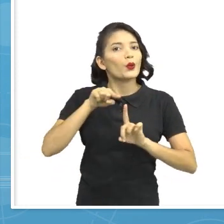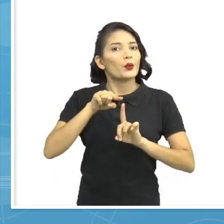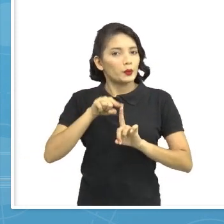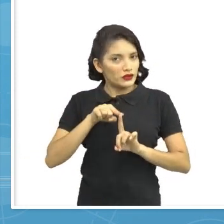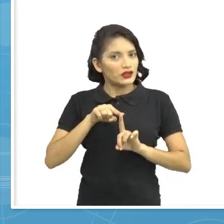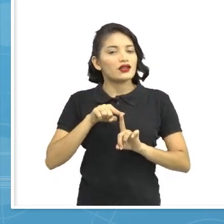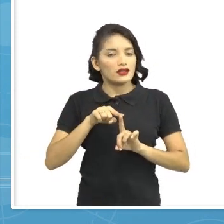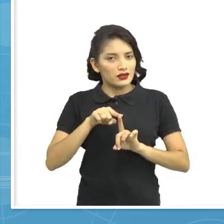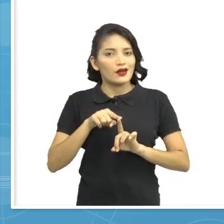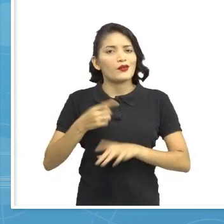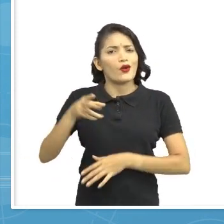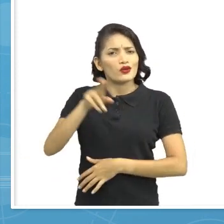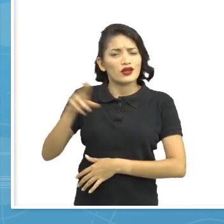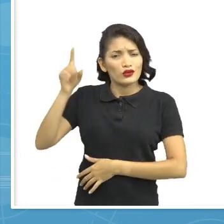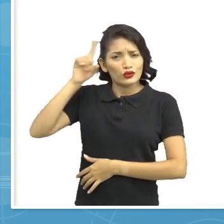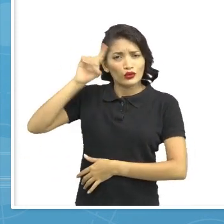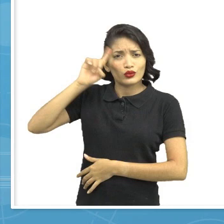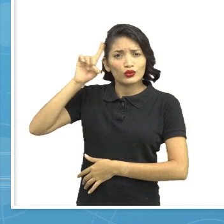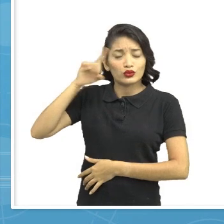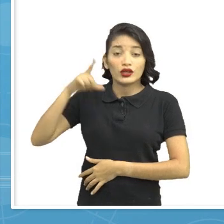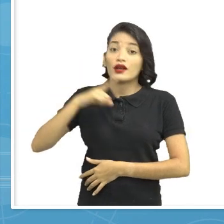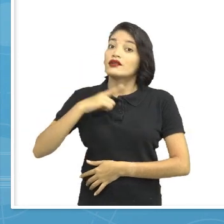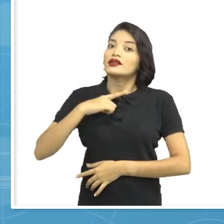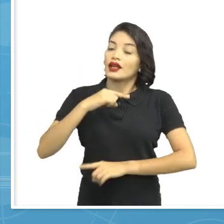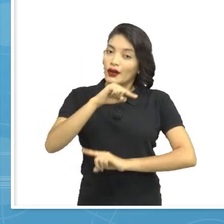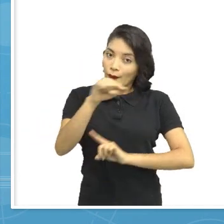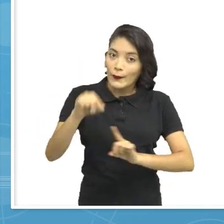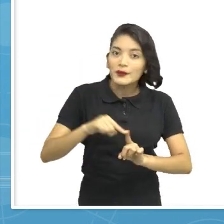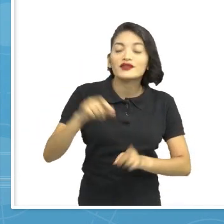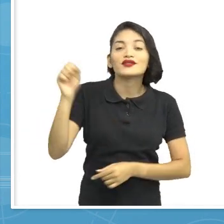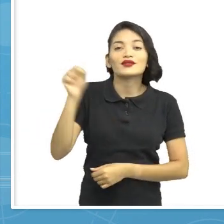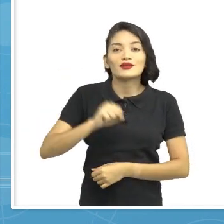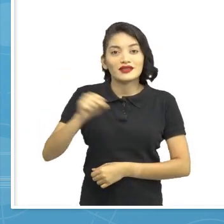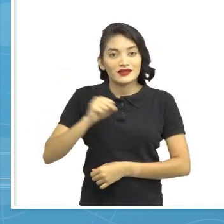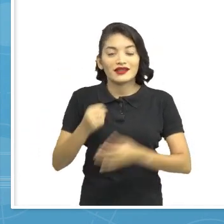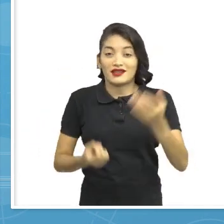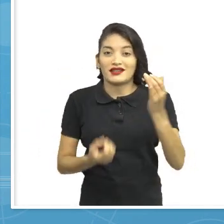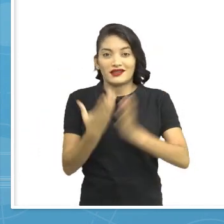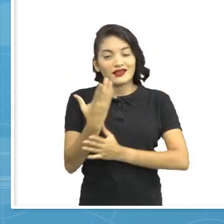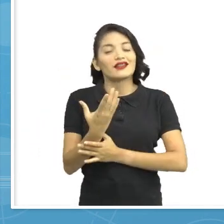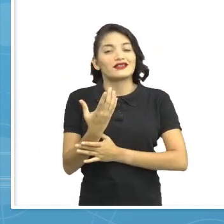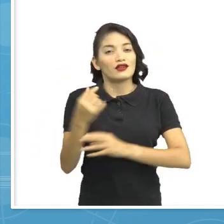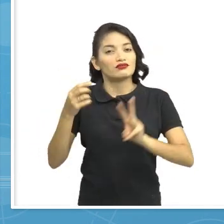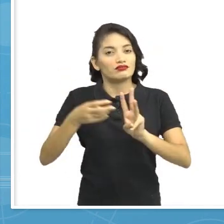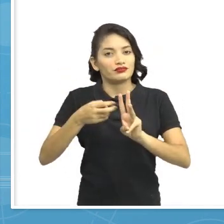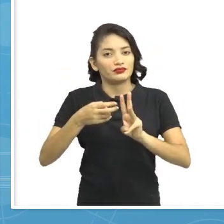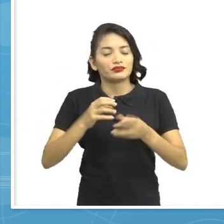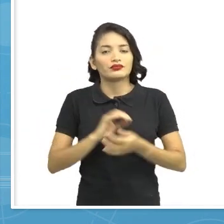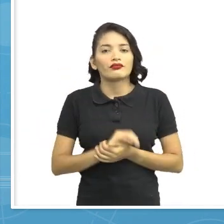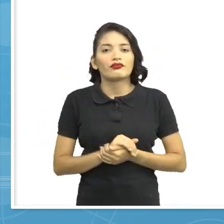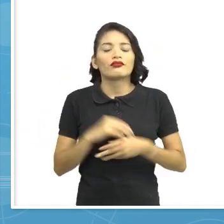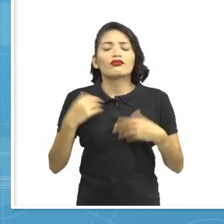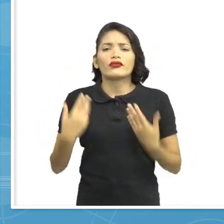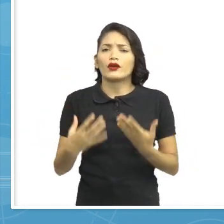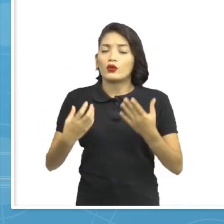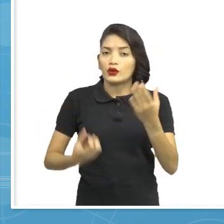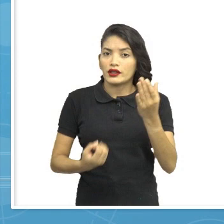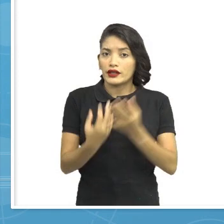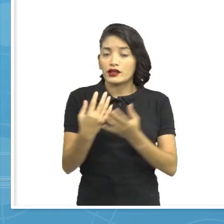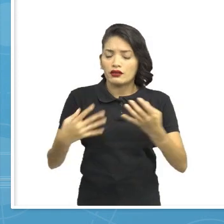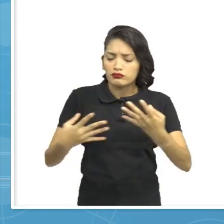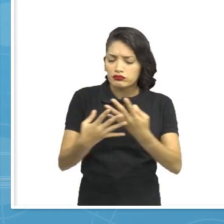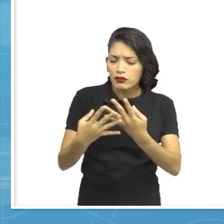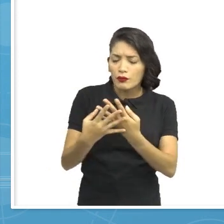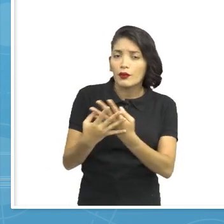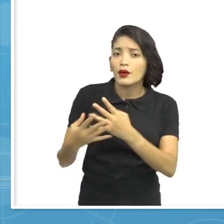funcionalidade para o seu cotidiano. Existe uma função naquela produção indígena. Ao confeccionar